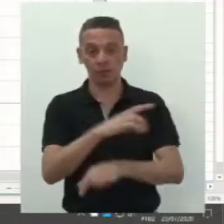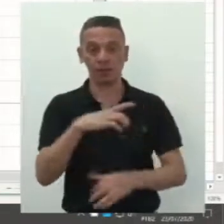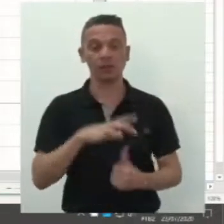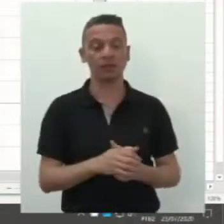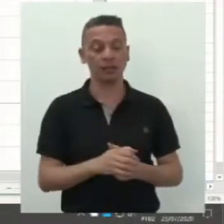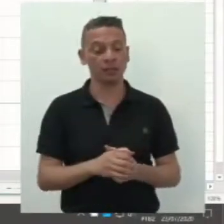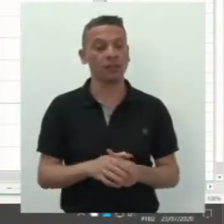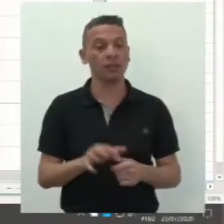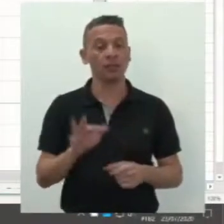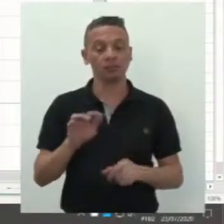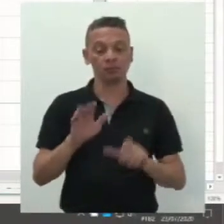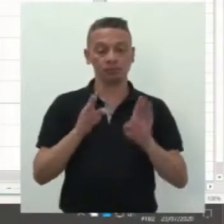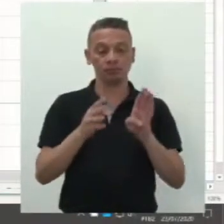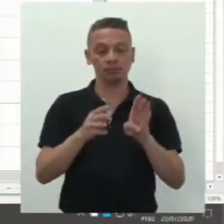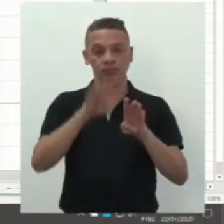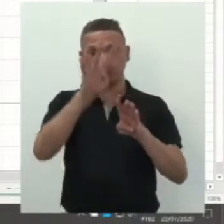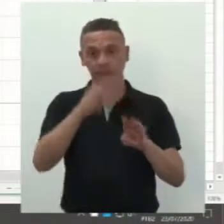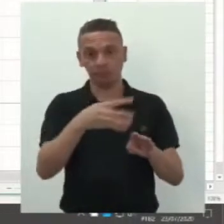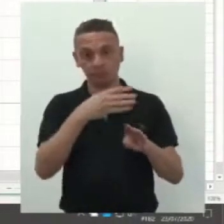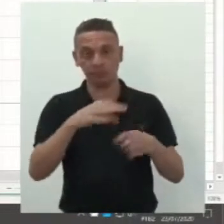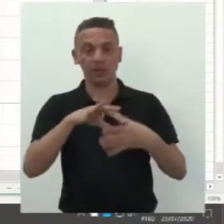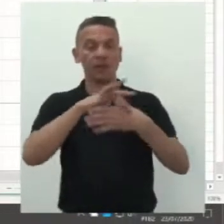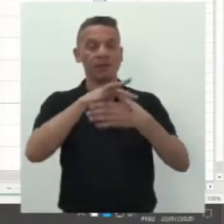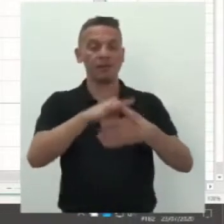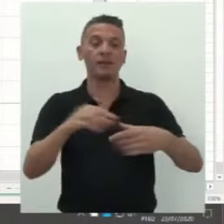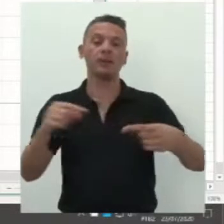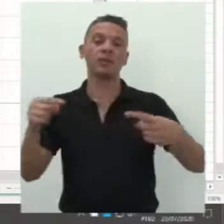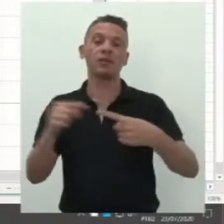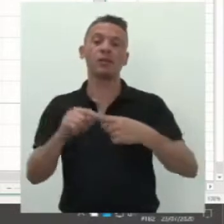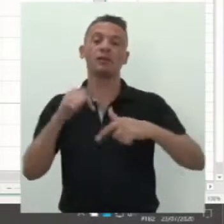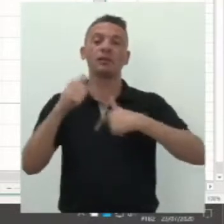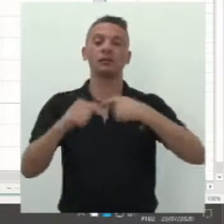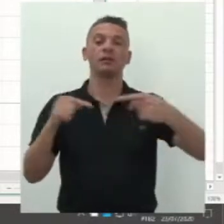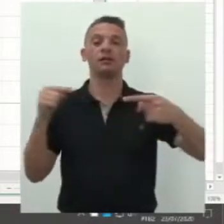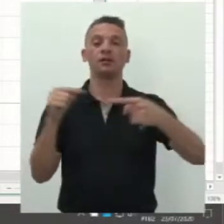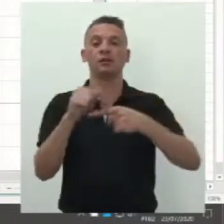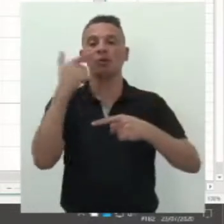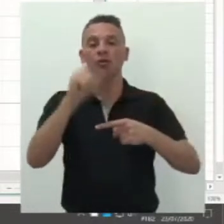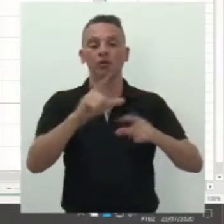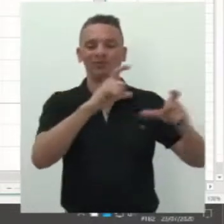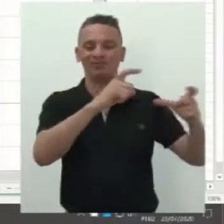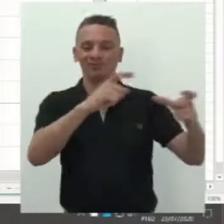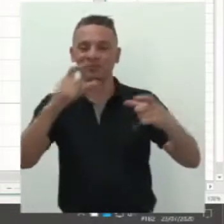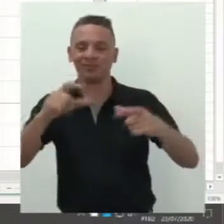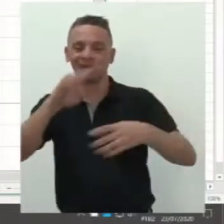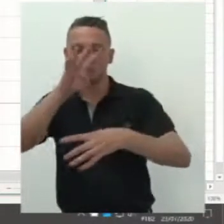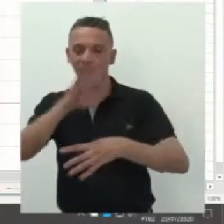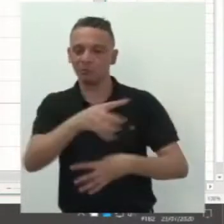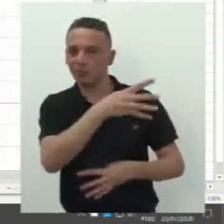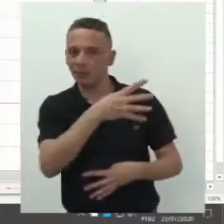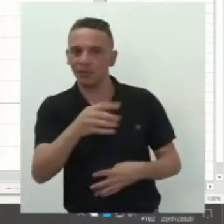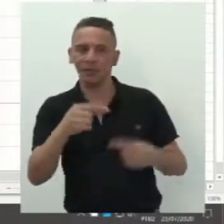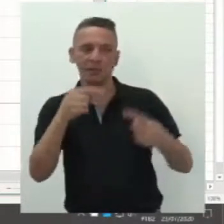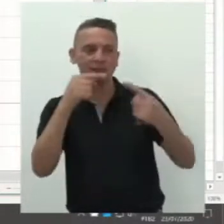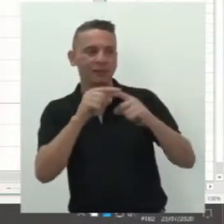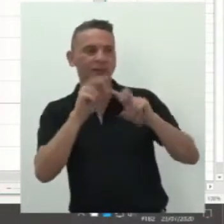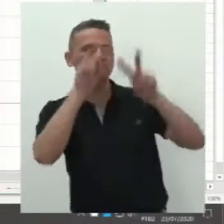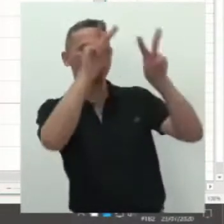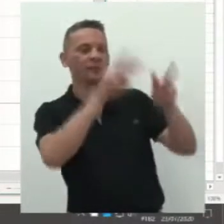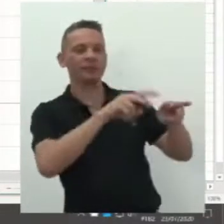tabela fixa, às vezes é uma tabela referência sua, e você quer trabalhar em outros espaços da sua planilha, você consegue,